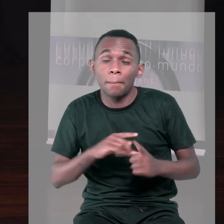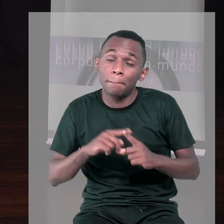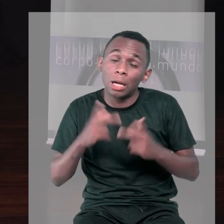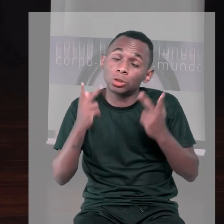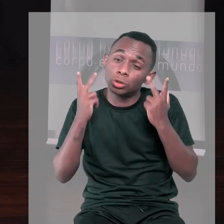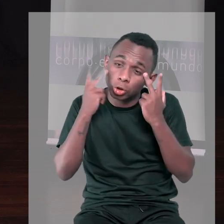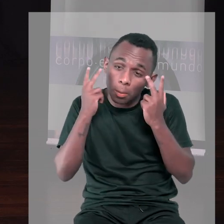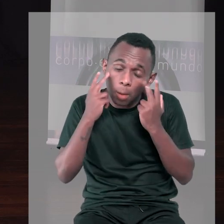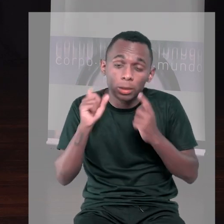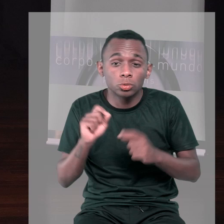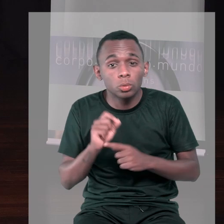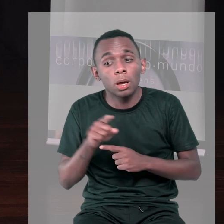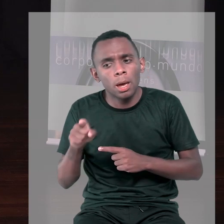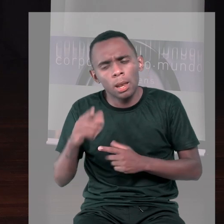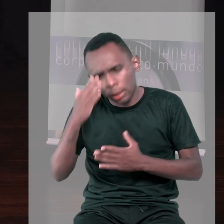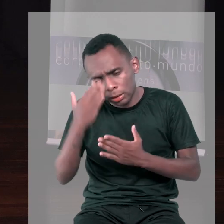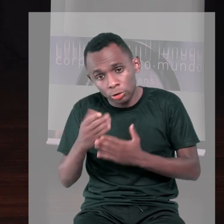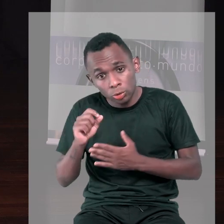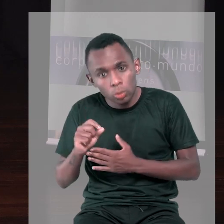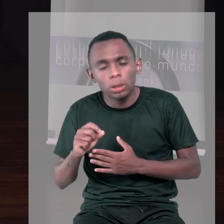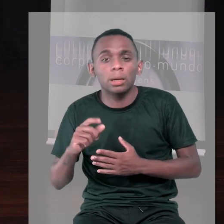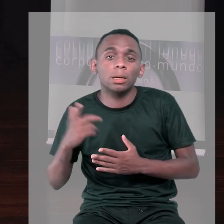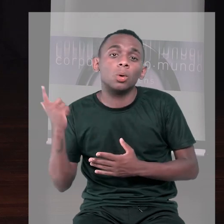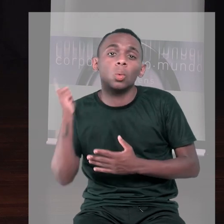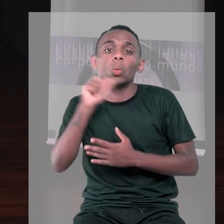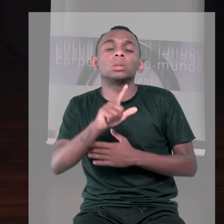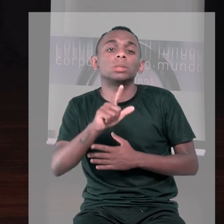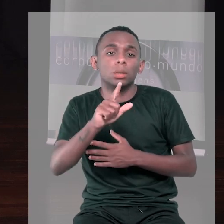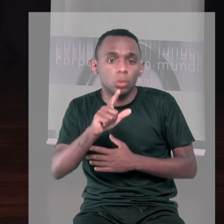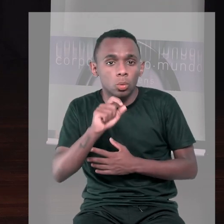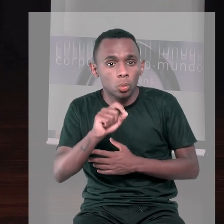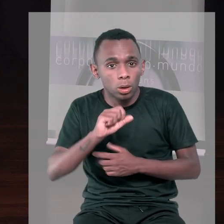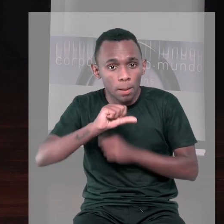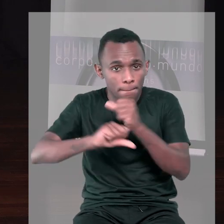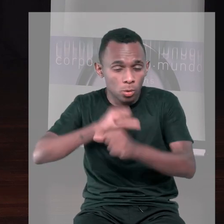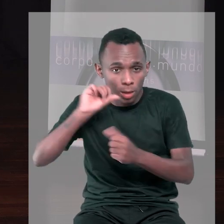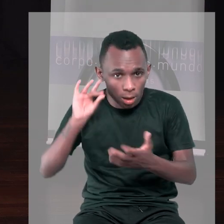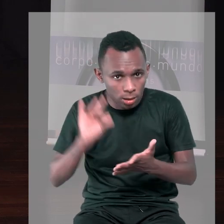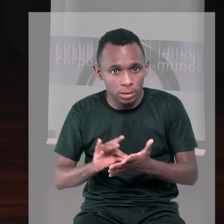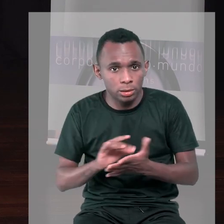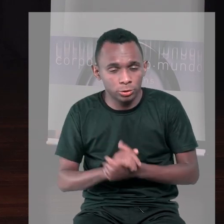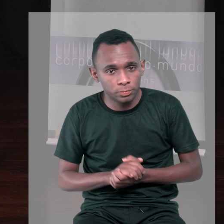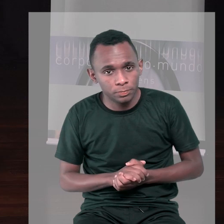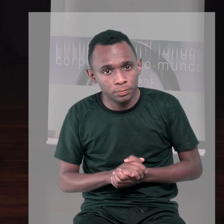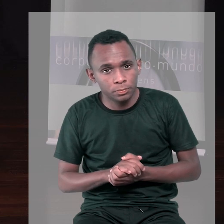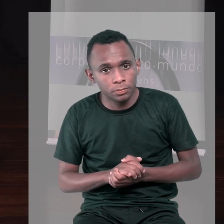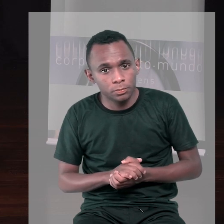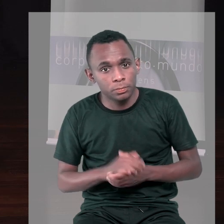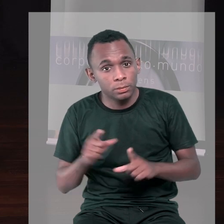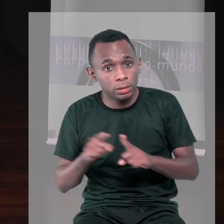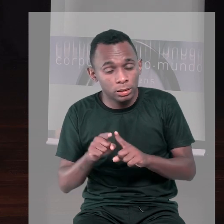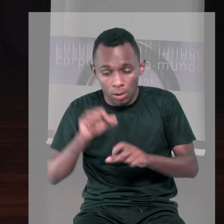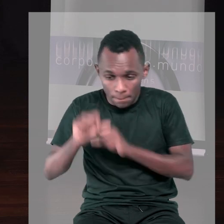que capturou algo da realidade. E que esse algo da realidade, então, é